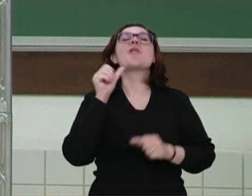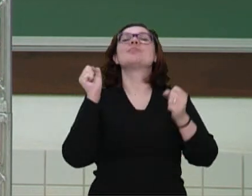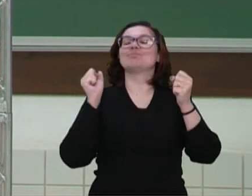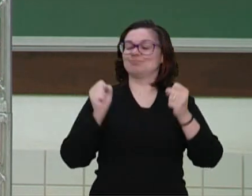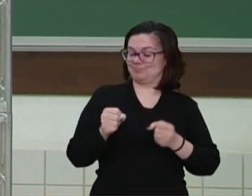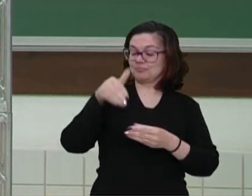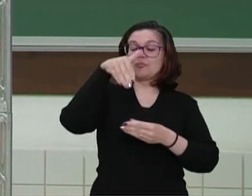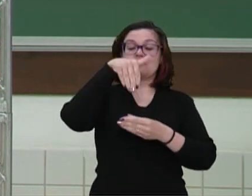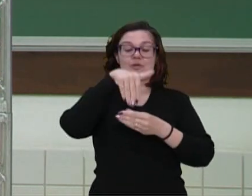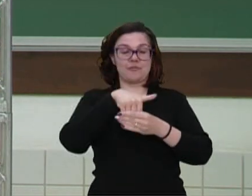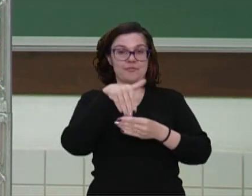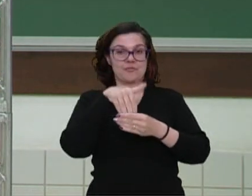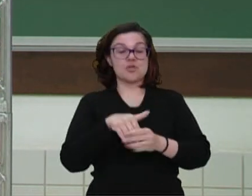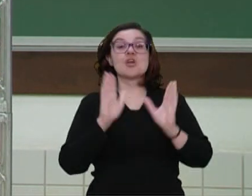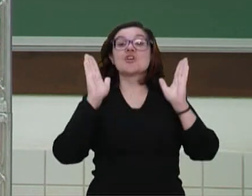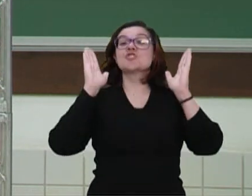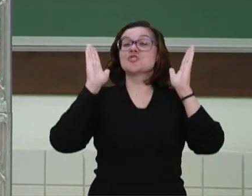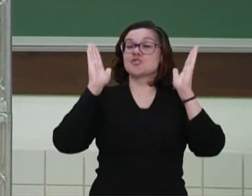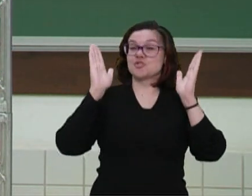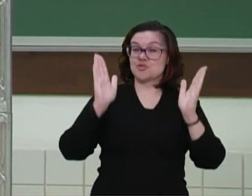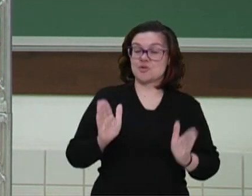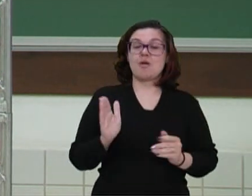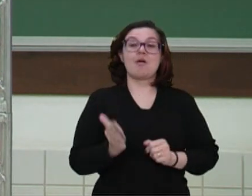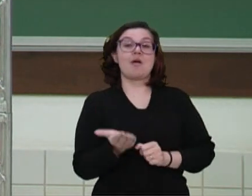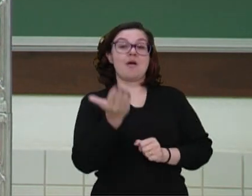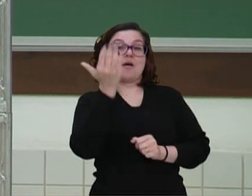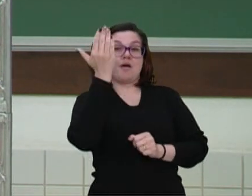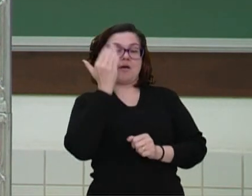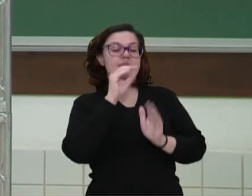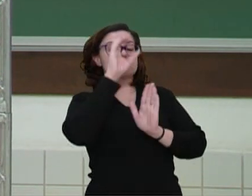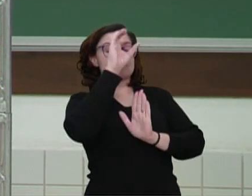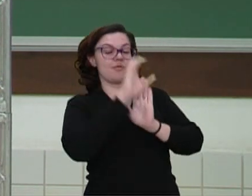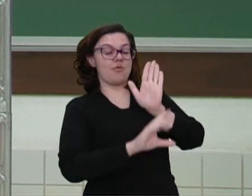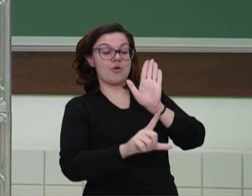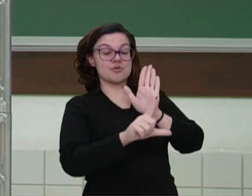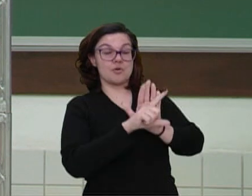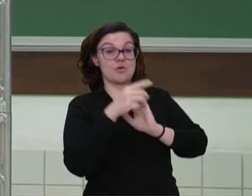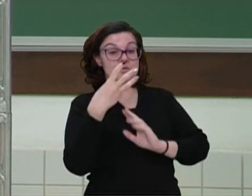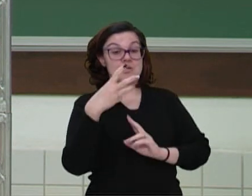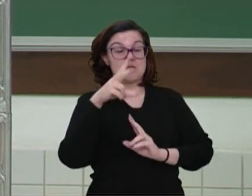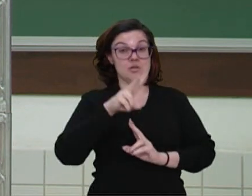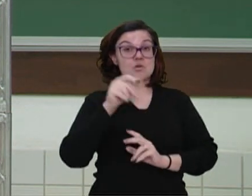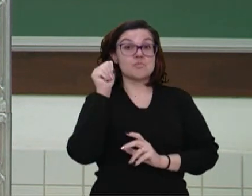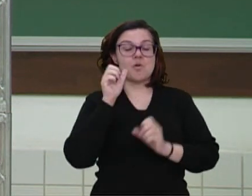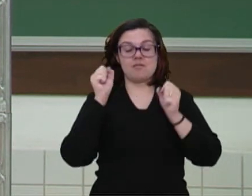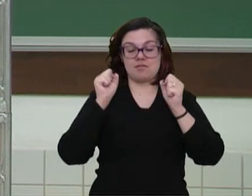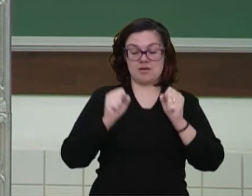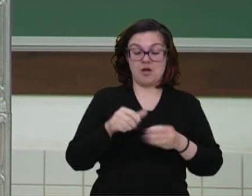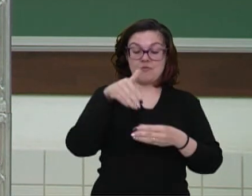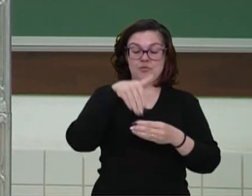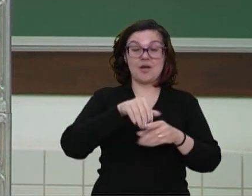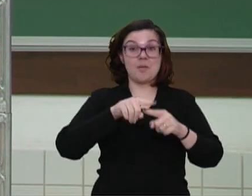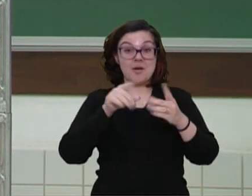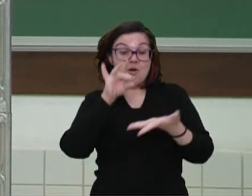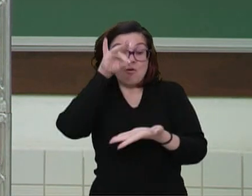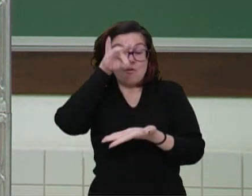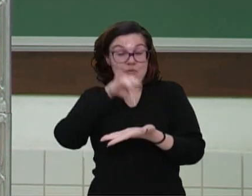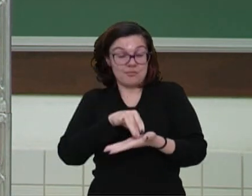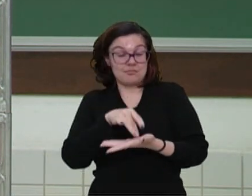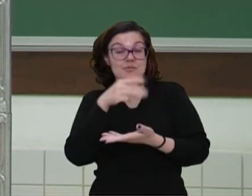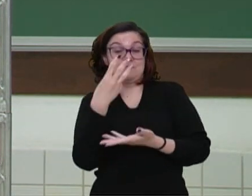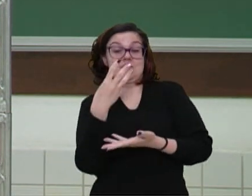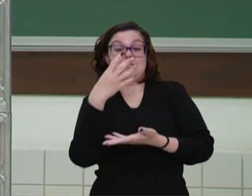Já havia presente o voto feminino no Código Eleitoral em 32, mas ele entra na Carta de 34. Uma